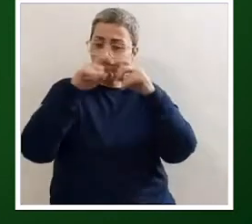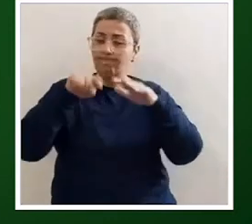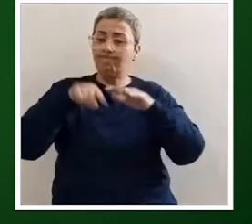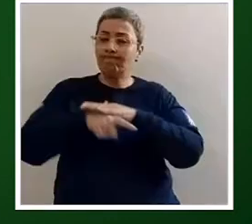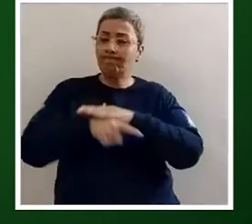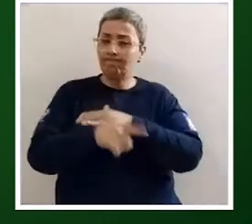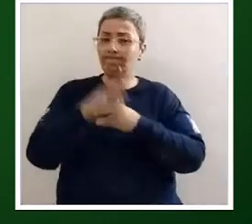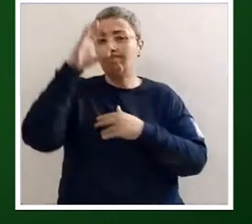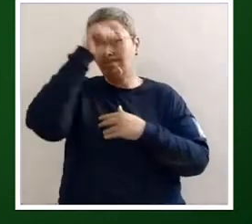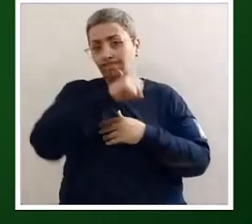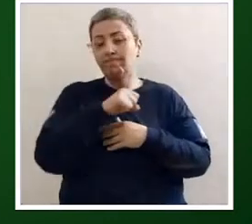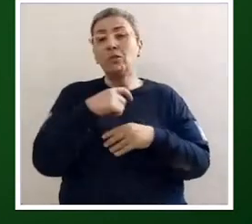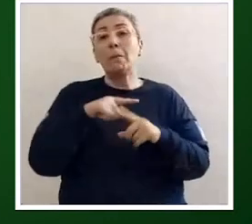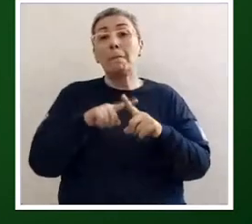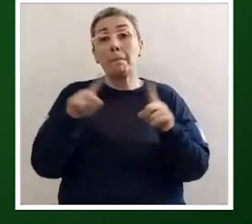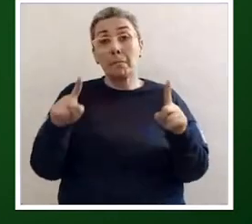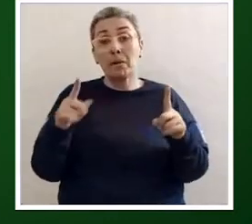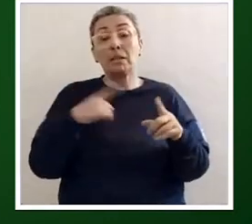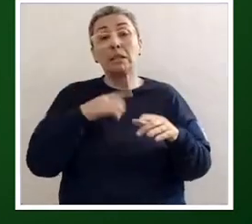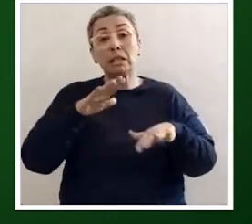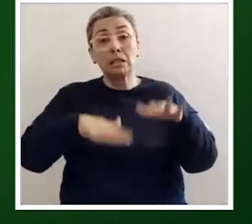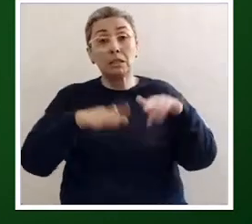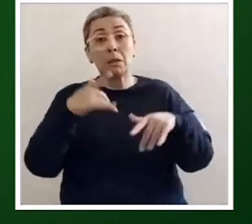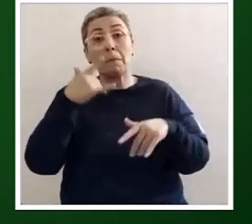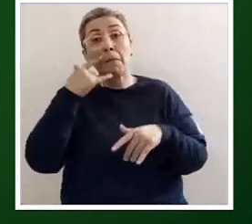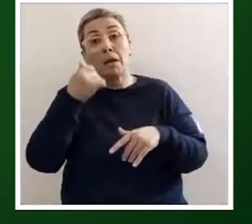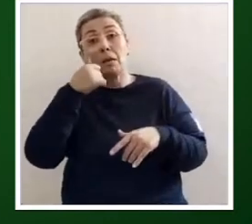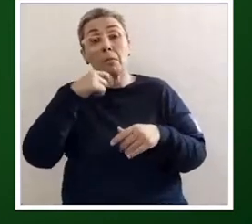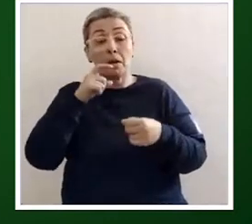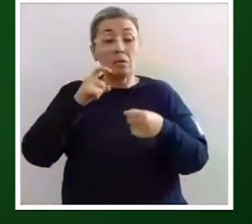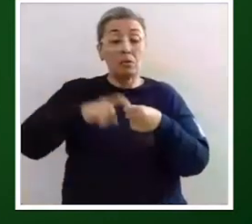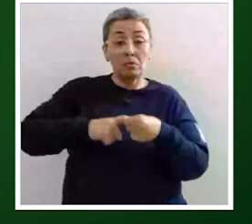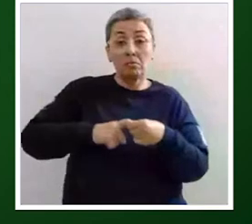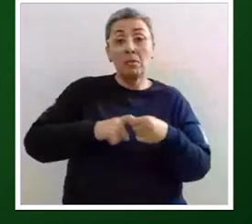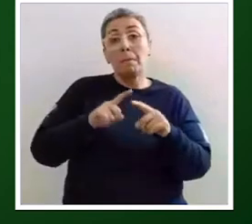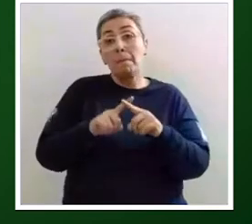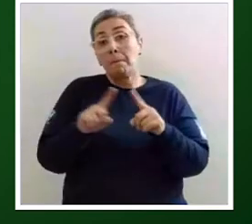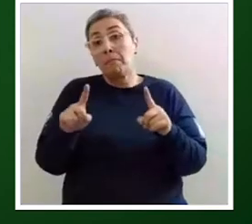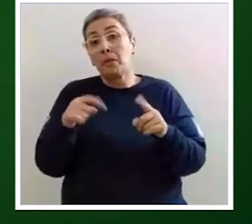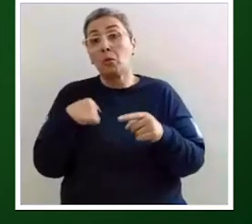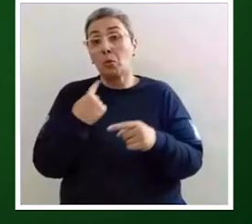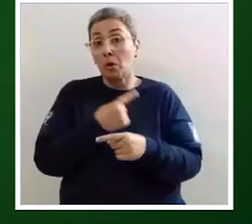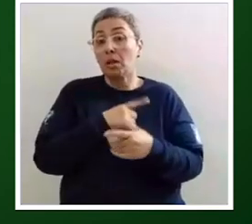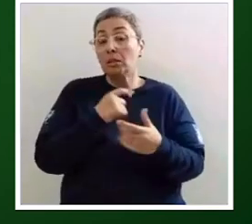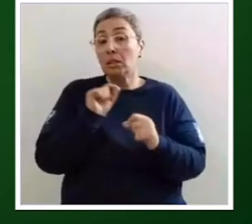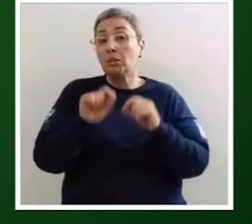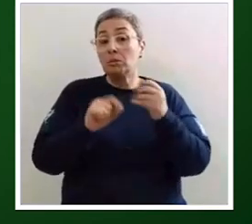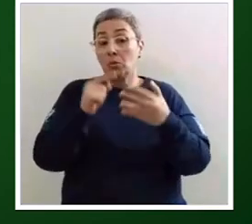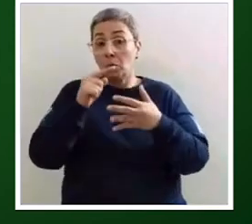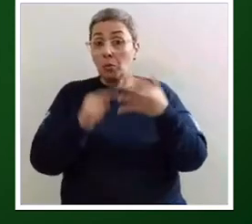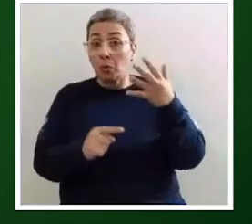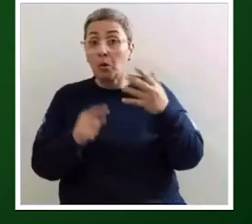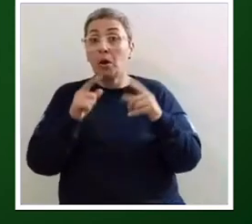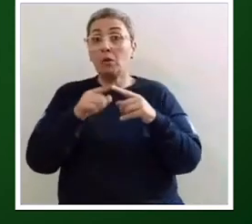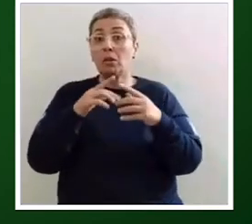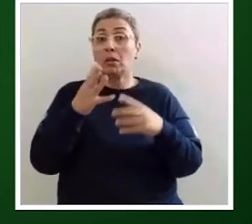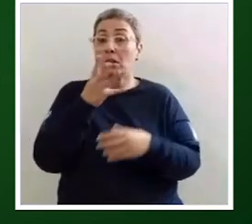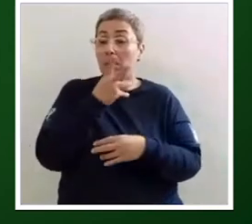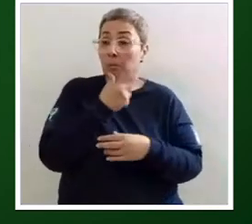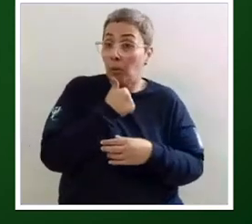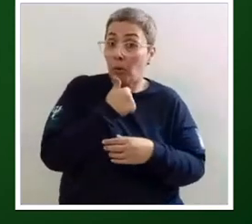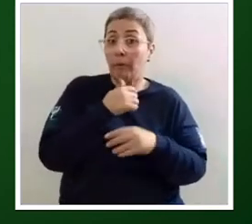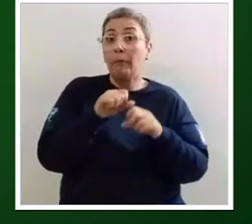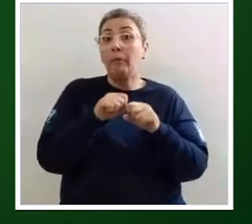de aprendizagem embora às vezes o pai fosse parceiro como eu comentei a gente tem toda uma questão de morosidade